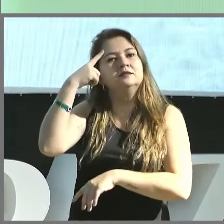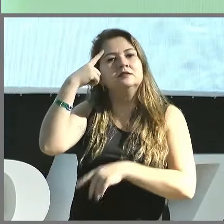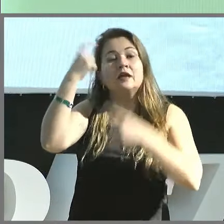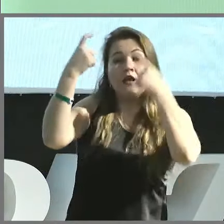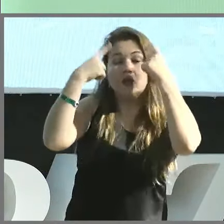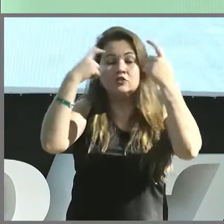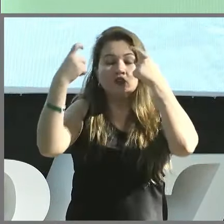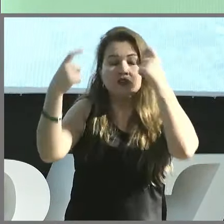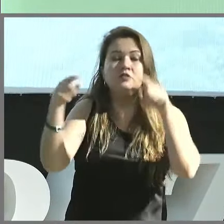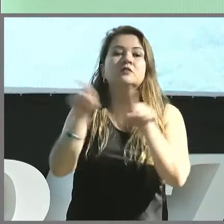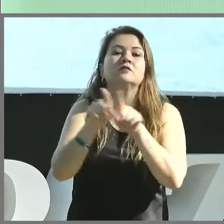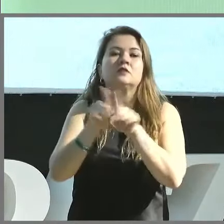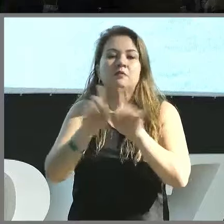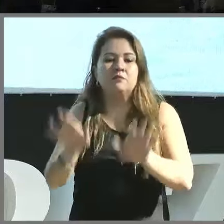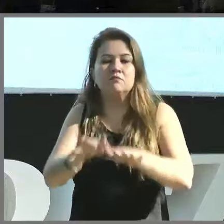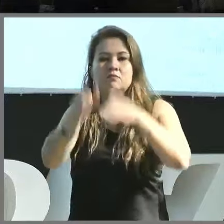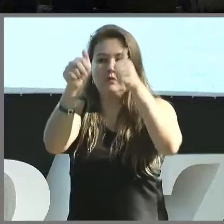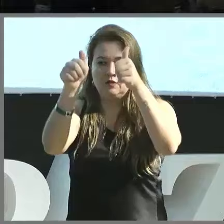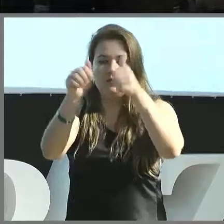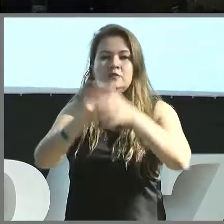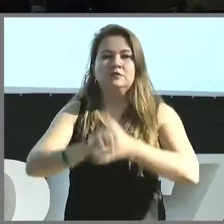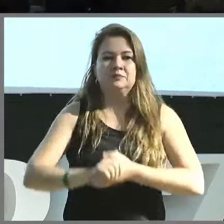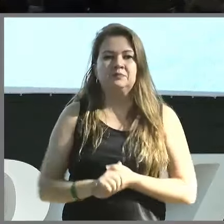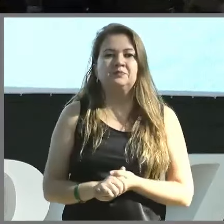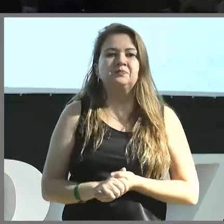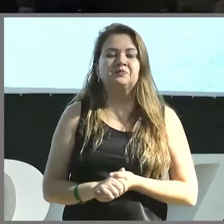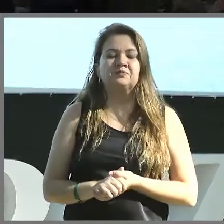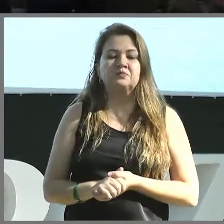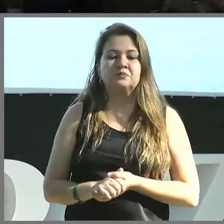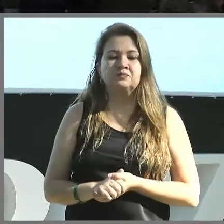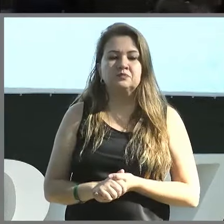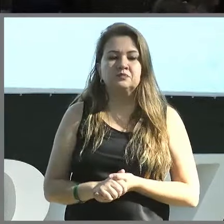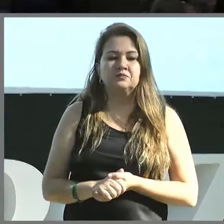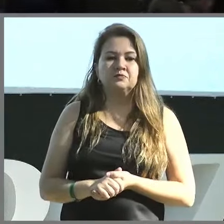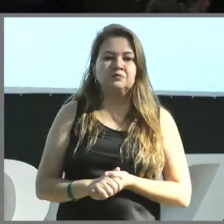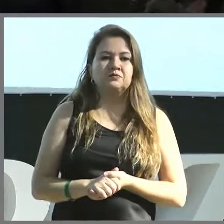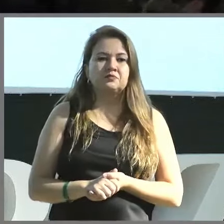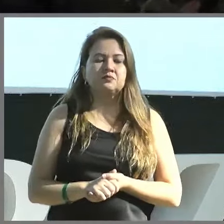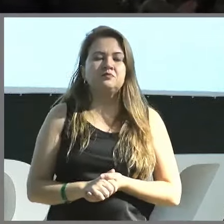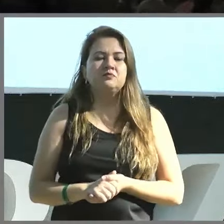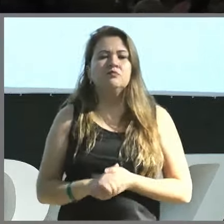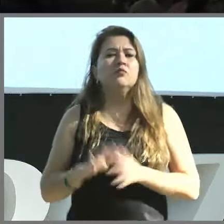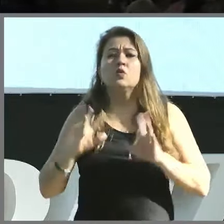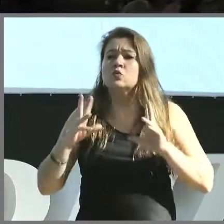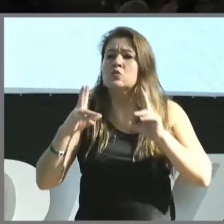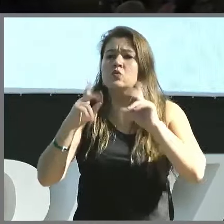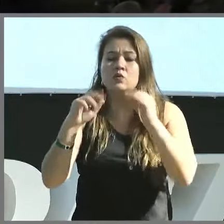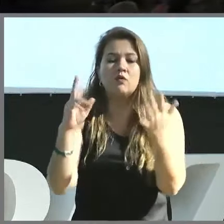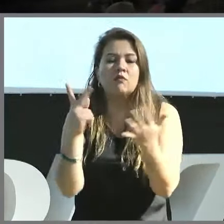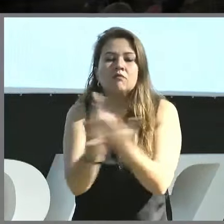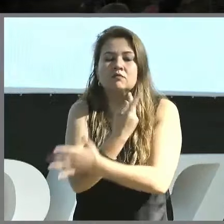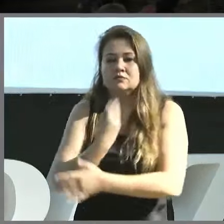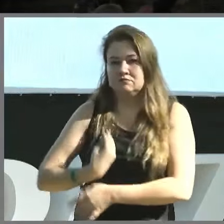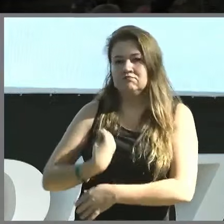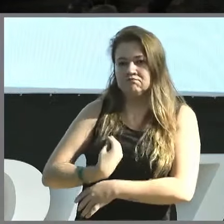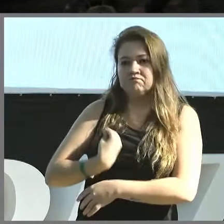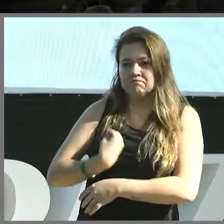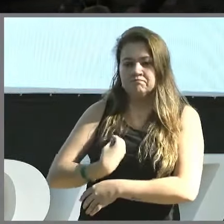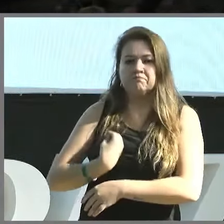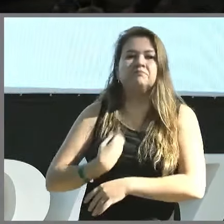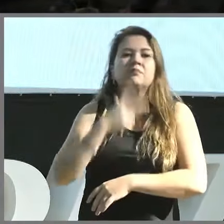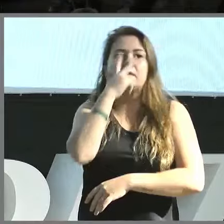melhores, a despeito de tudo quanto acontece parecendo sinalizar